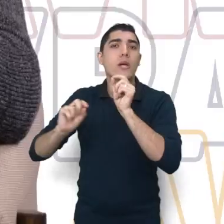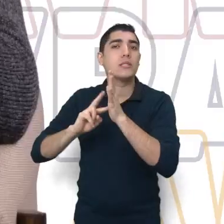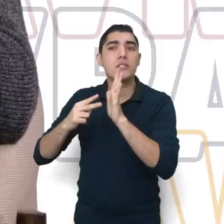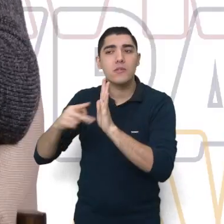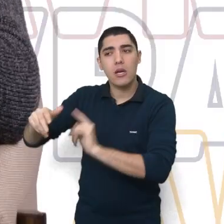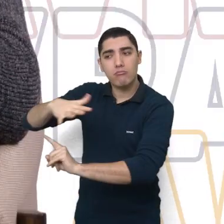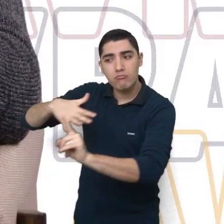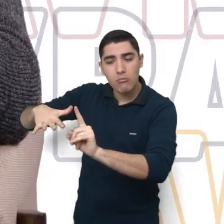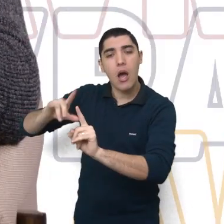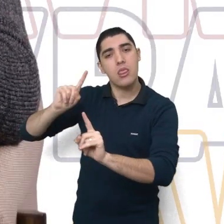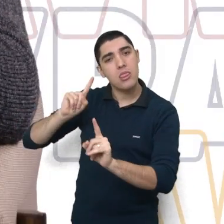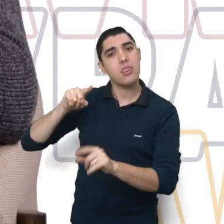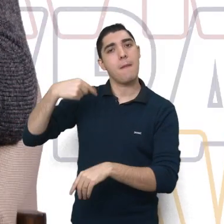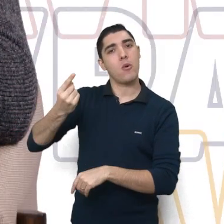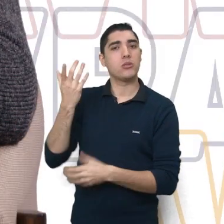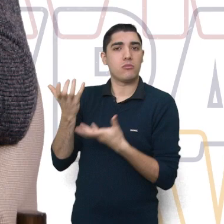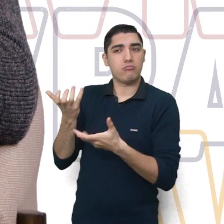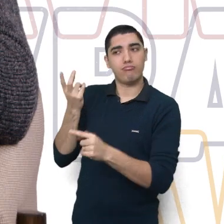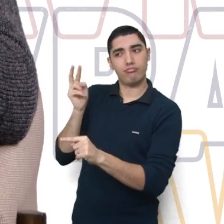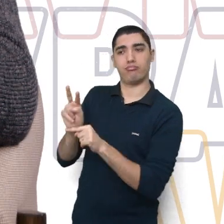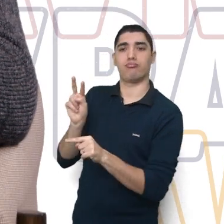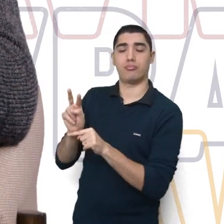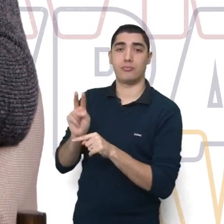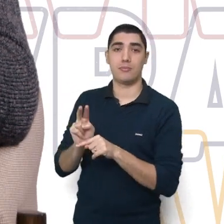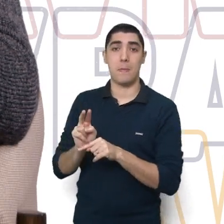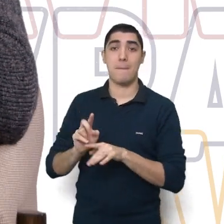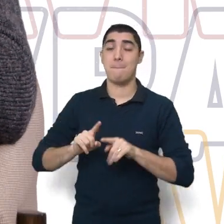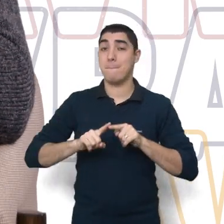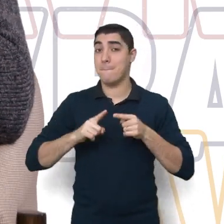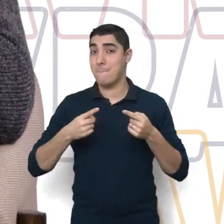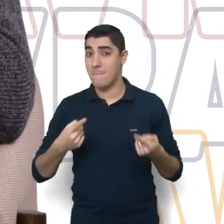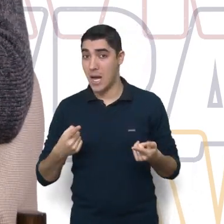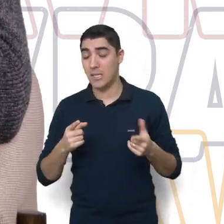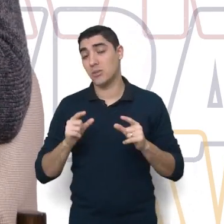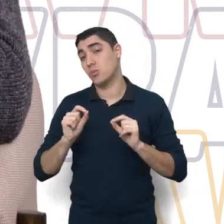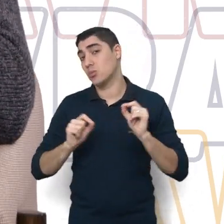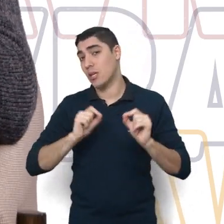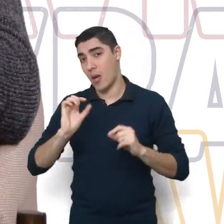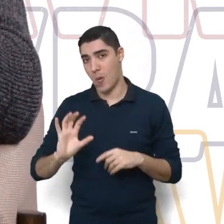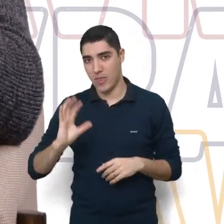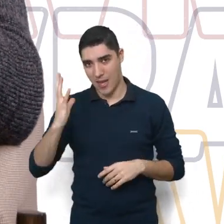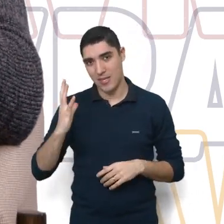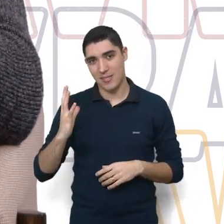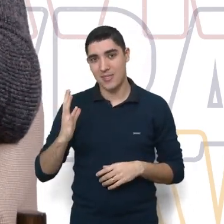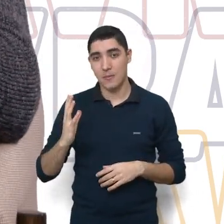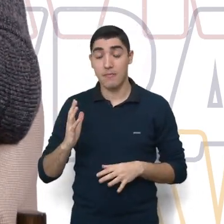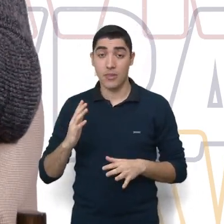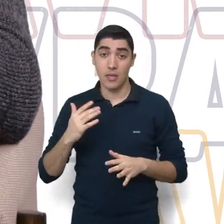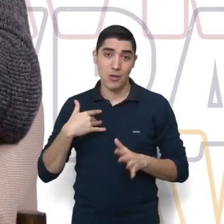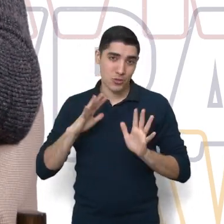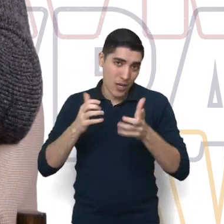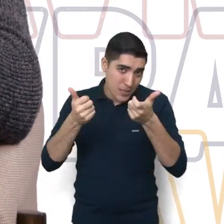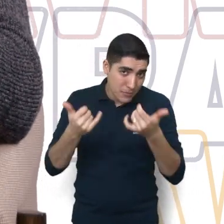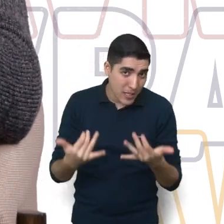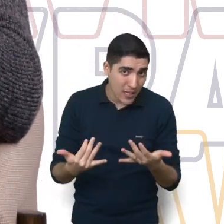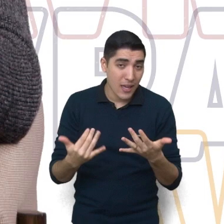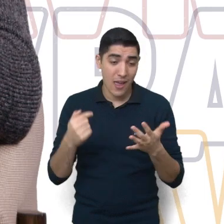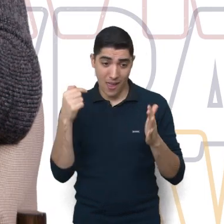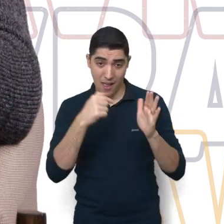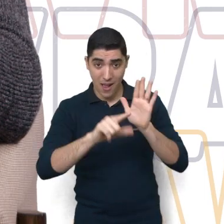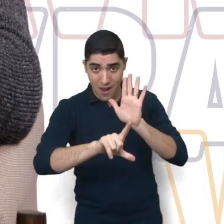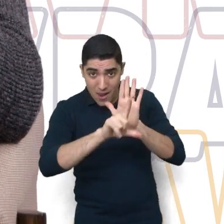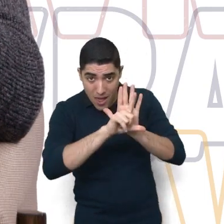de gelo entretanto O que que a gente tem né como eu já disse é uma política que ela não tá